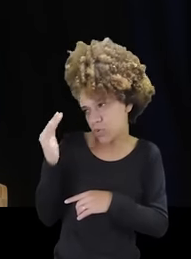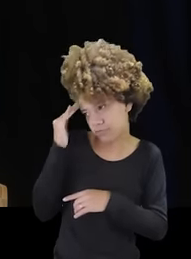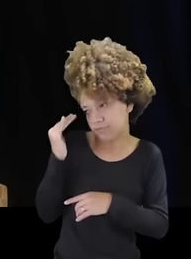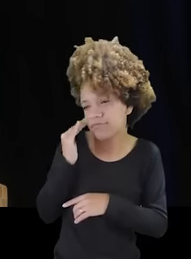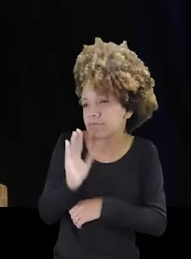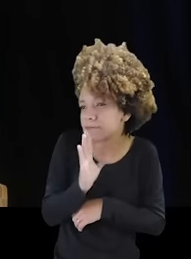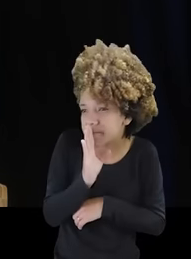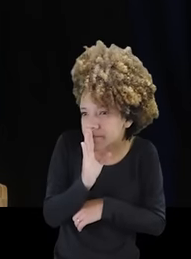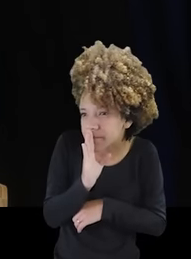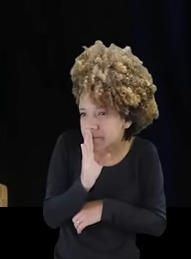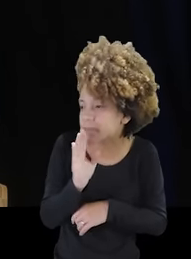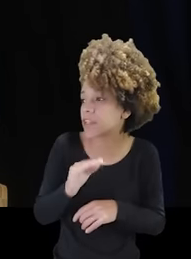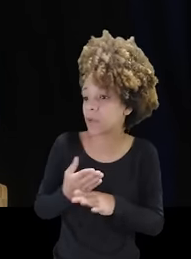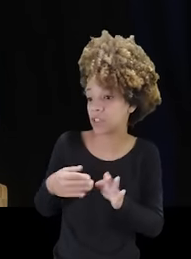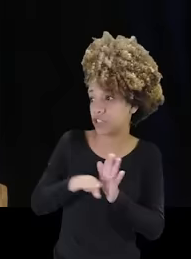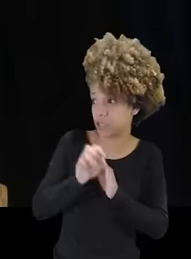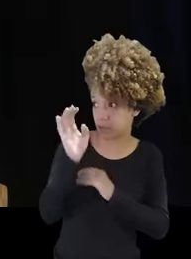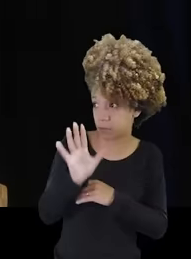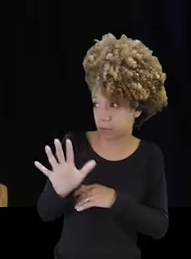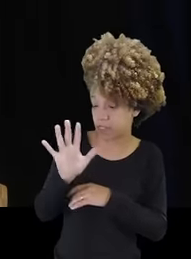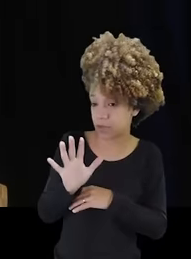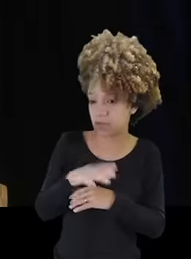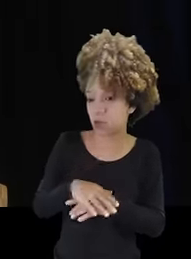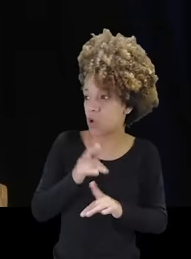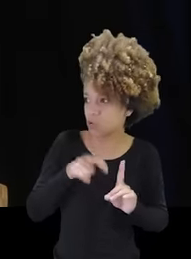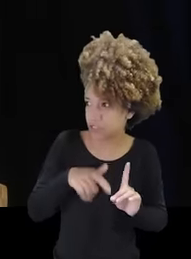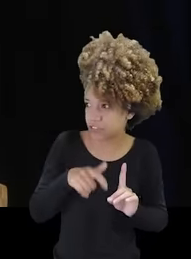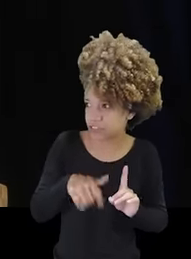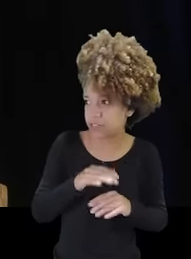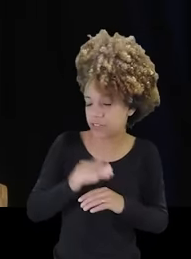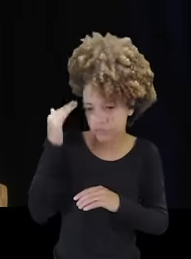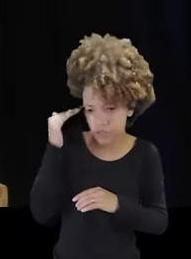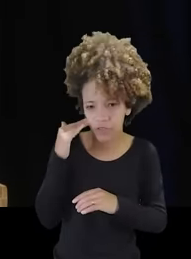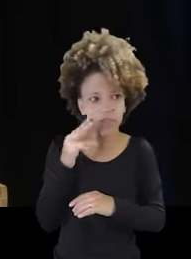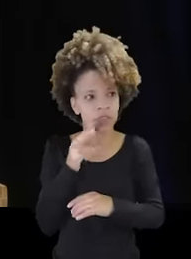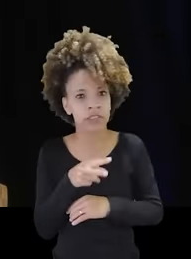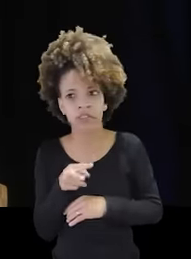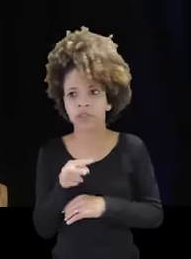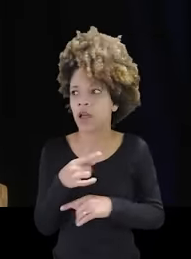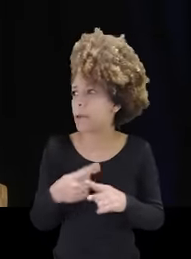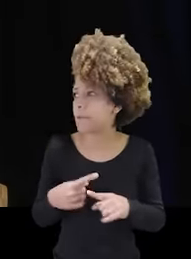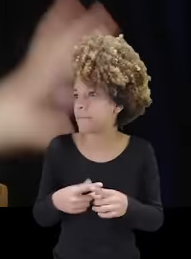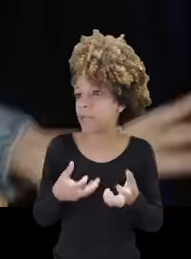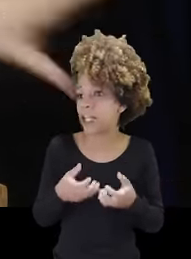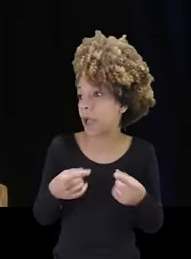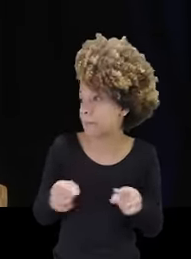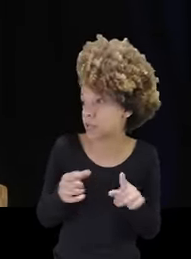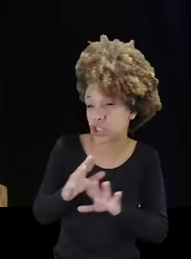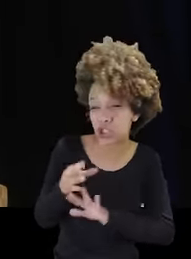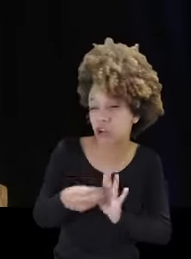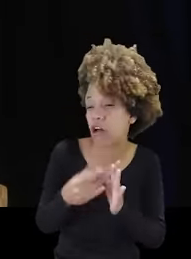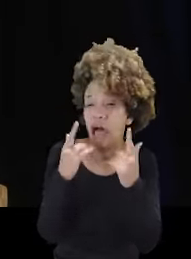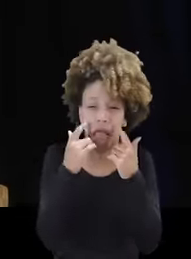coreana pessoal mais quietinho até que cor deles vem para o Brasil ele ficou os artista da corérico meu Deus o que rolou que aqui a gente canta uma música inteira